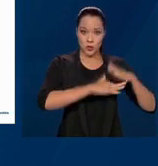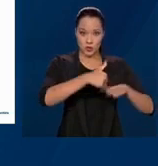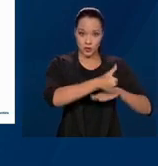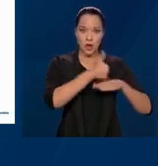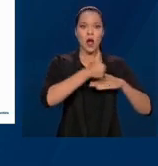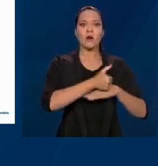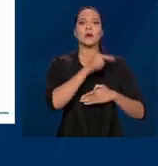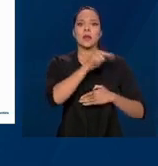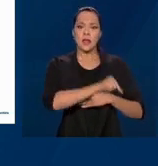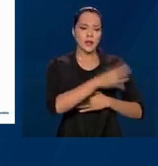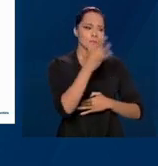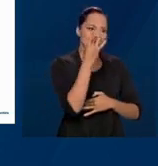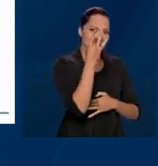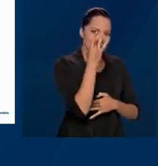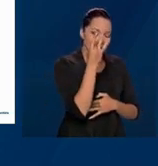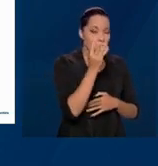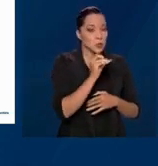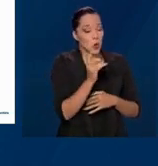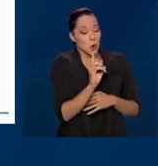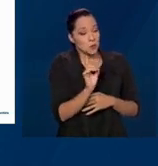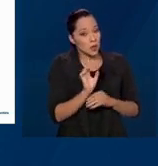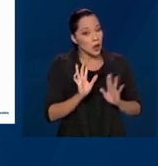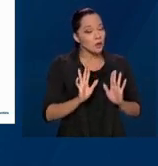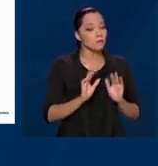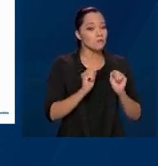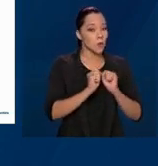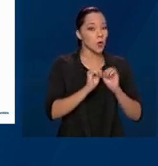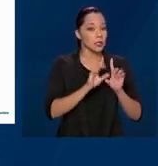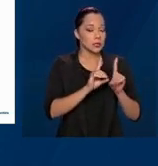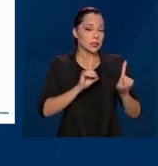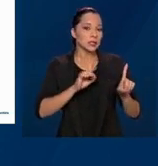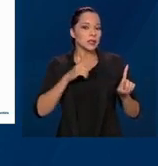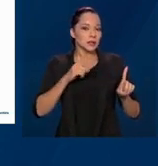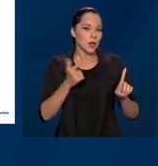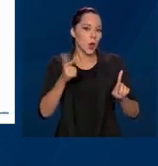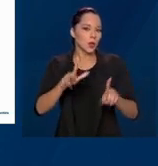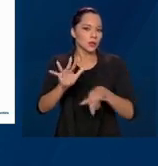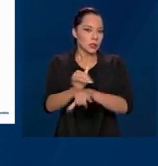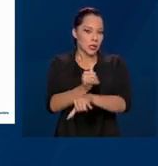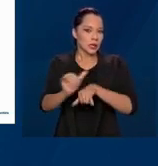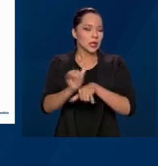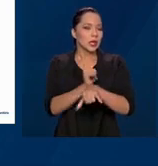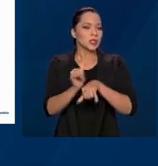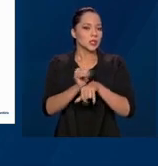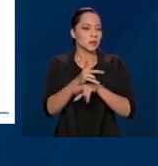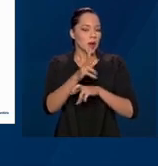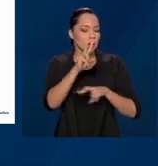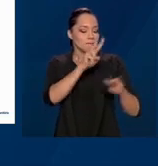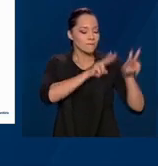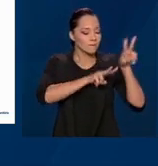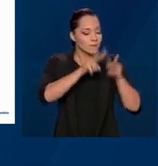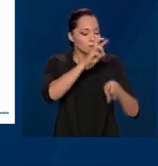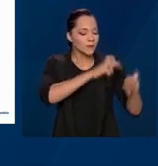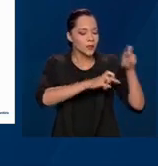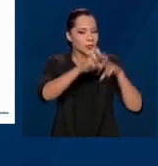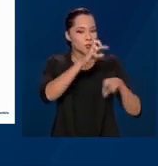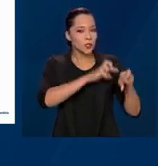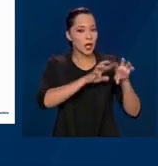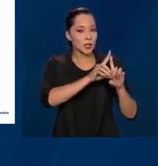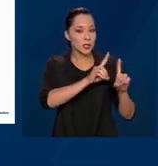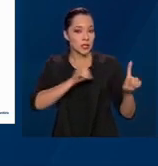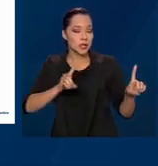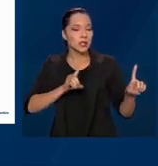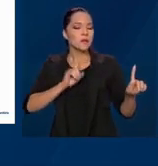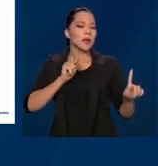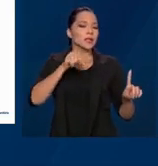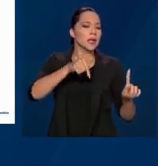vão presencialmente ou não, né? No caso da pandemia, nós temos desenvolvido as ferramentas de inspeção remota, mas o objetivo desses especialistas